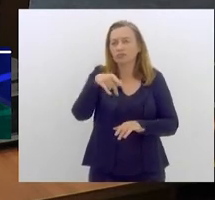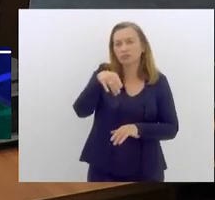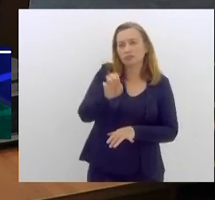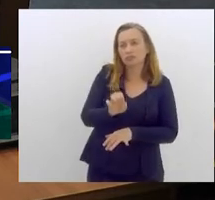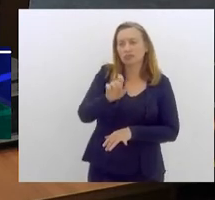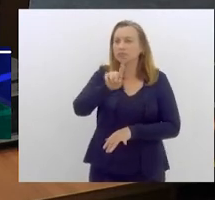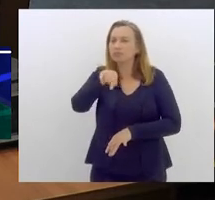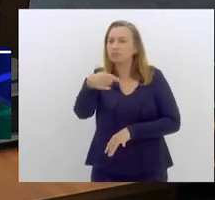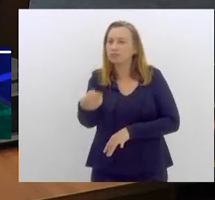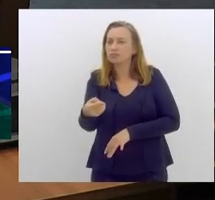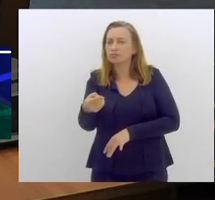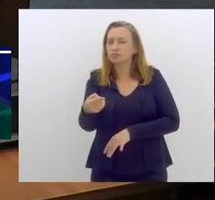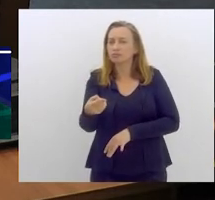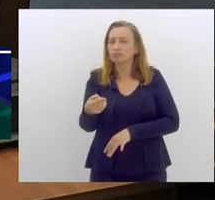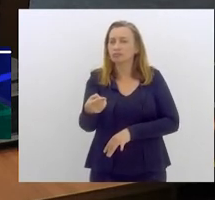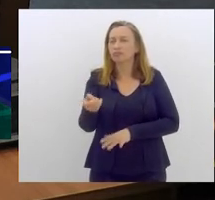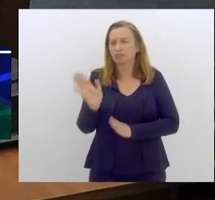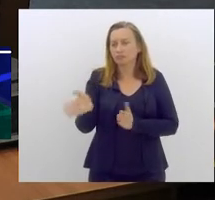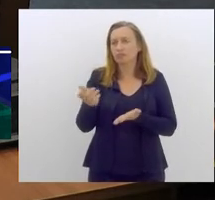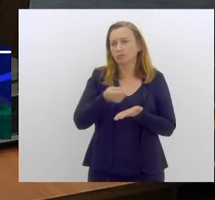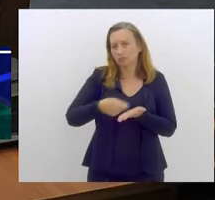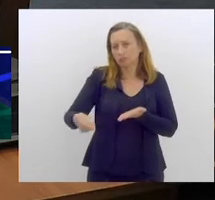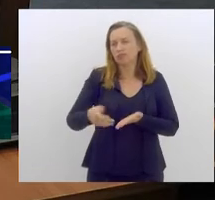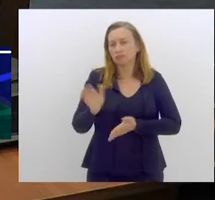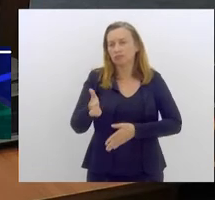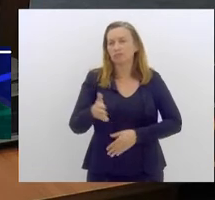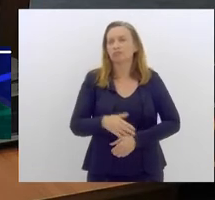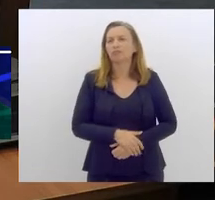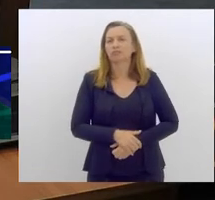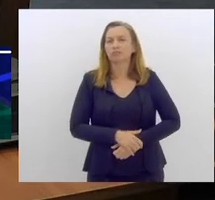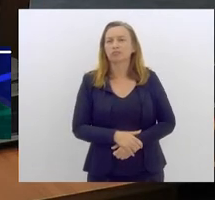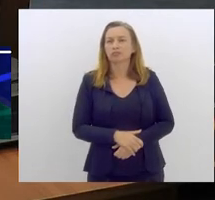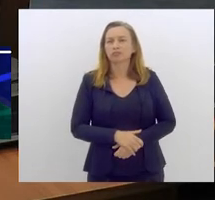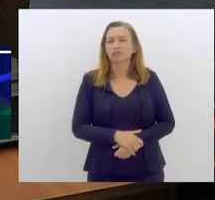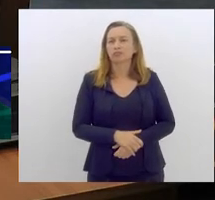a... já está aqui anotado. Tá.